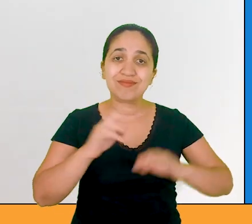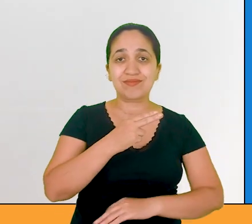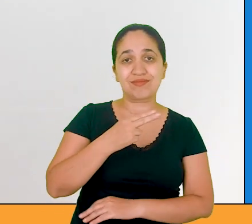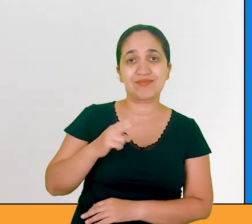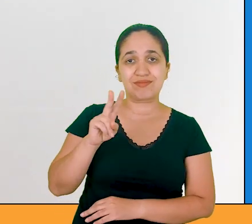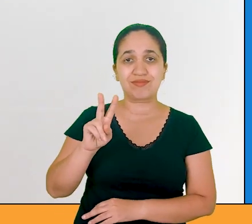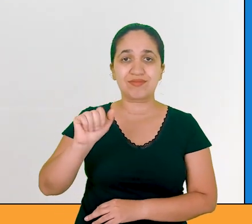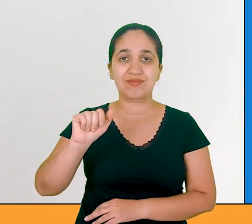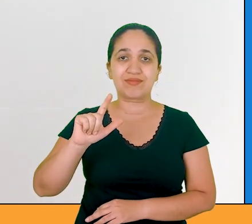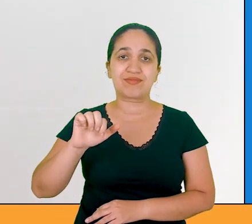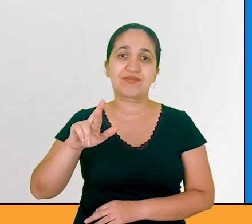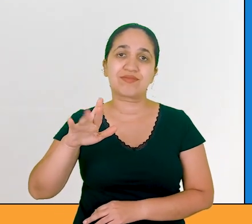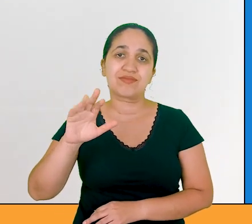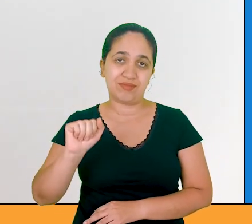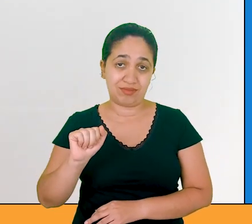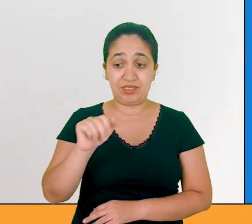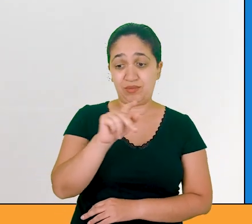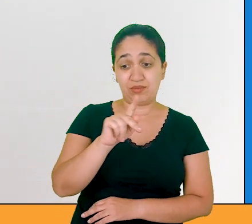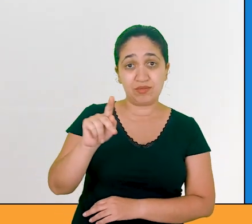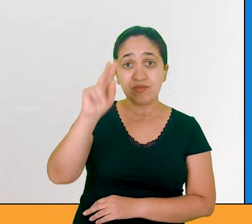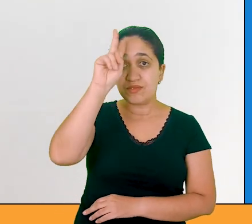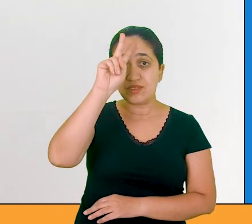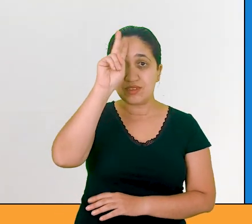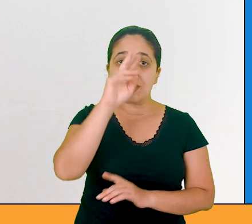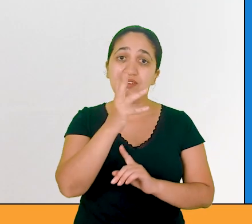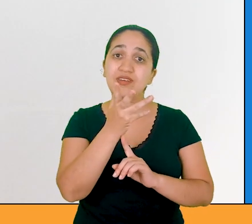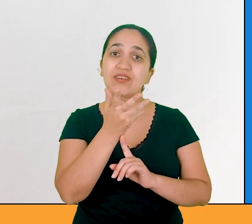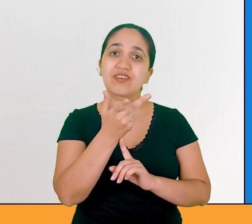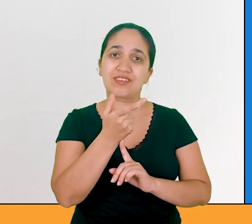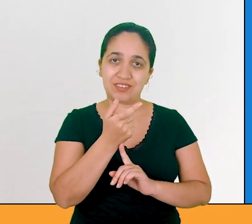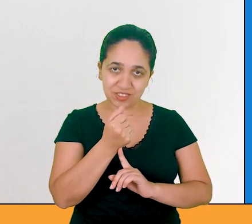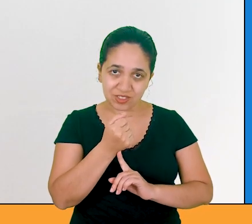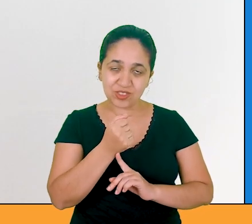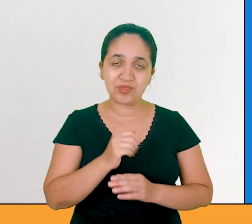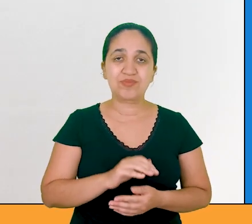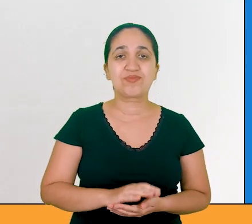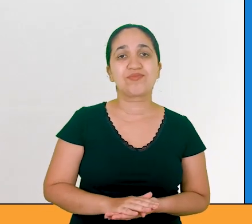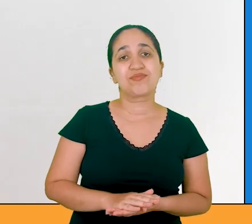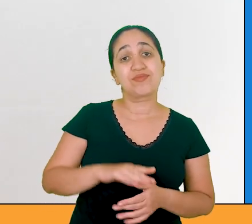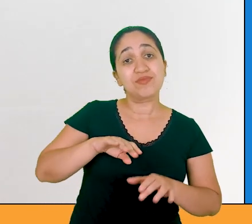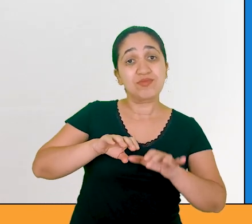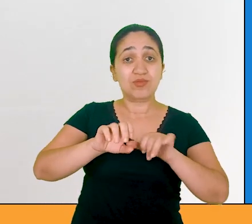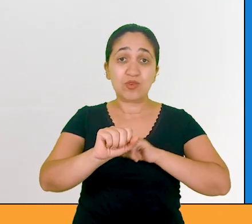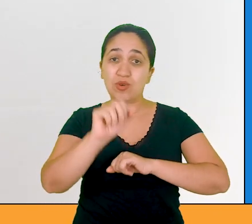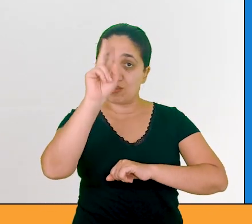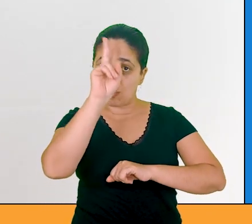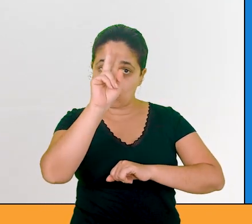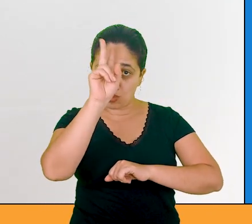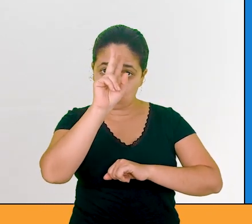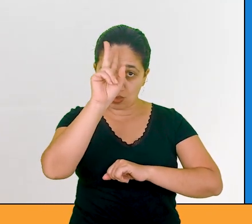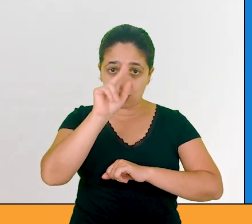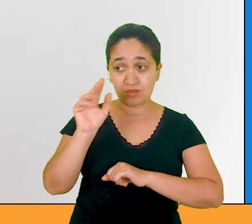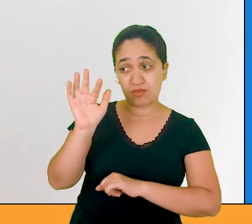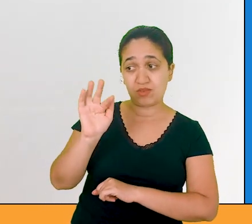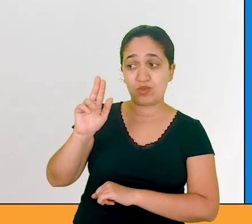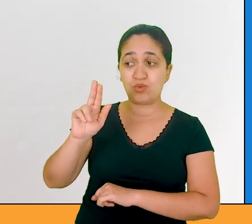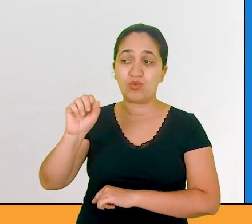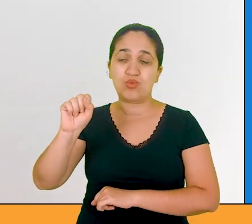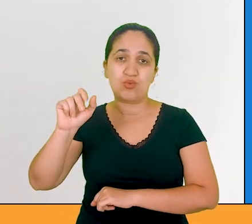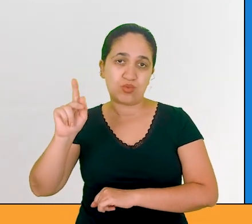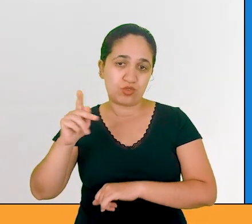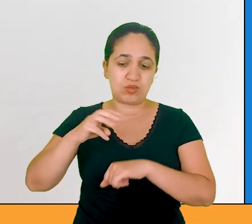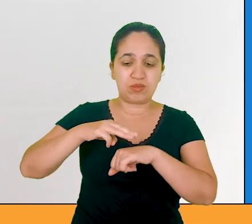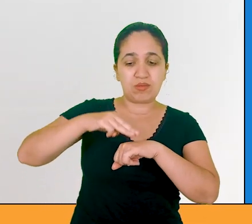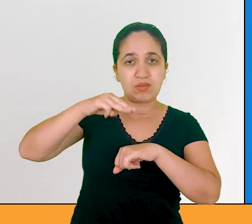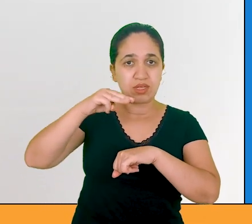Olá, eu sou a Valéria Alencar, eu sou professora de História da Arte, sou formada em História pela USP, tenho mestrado